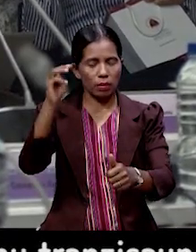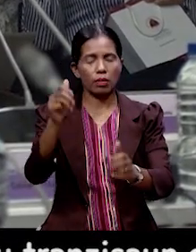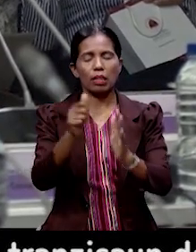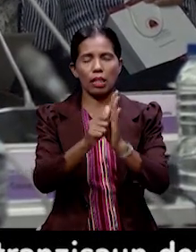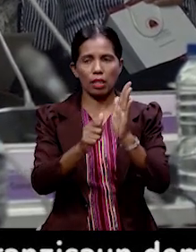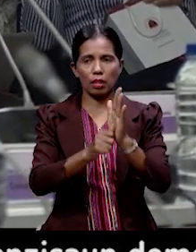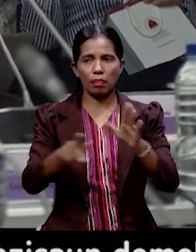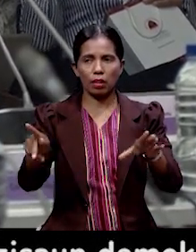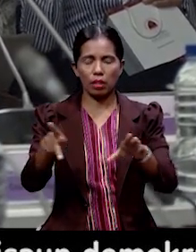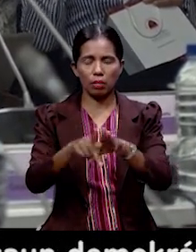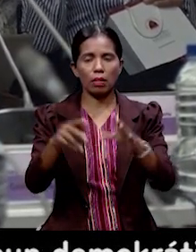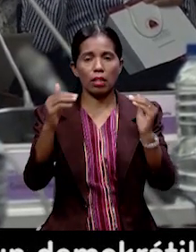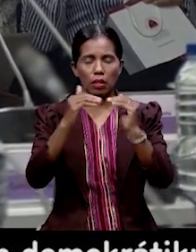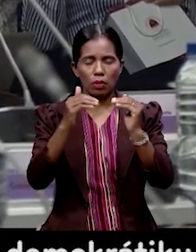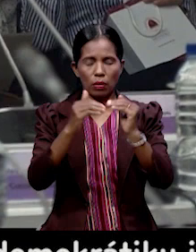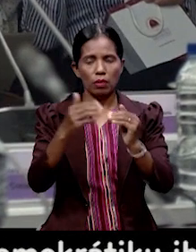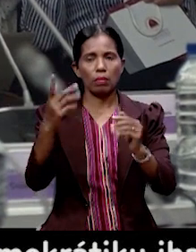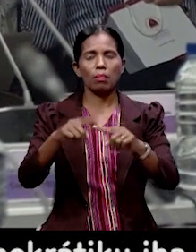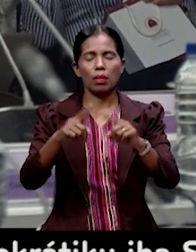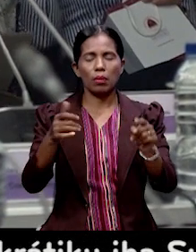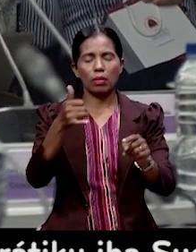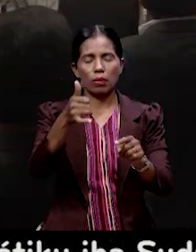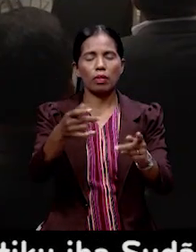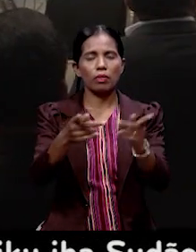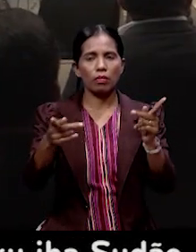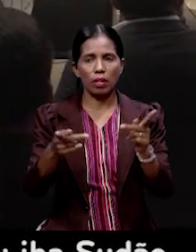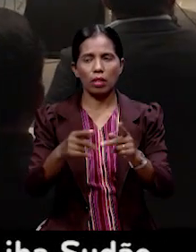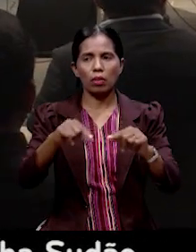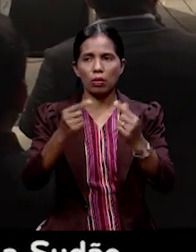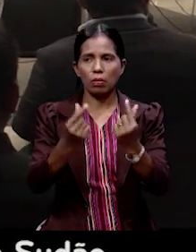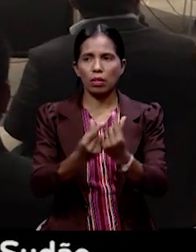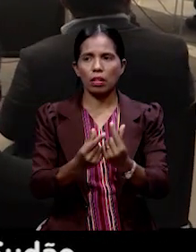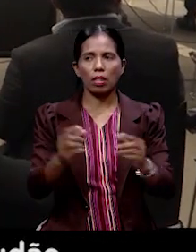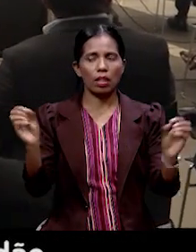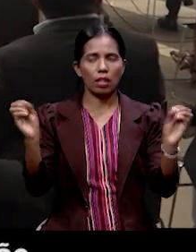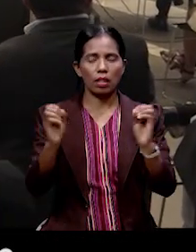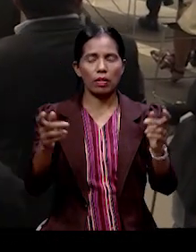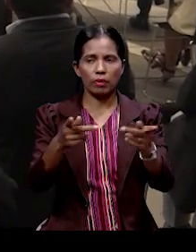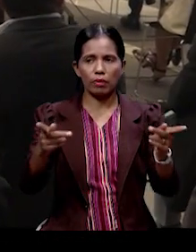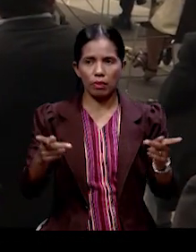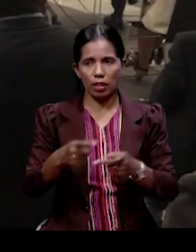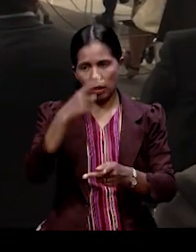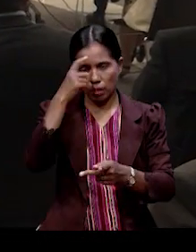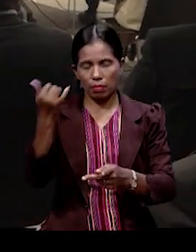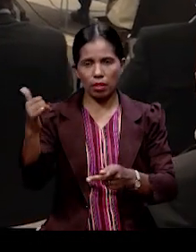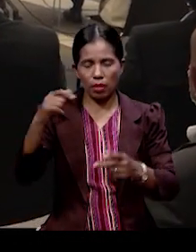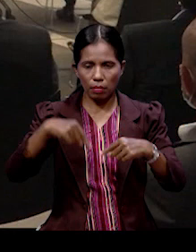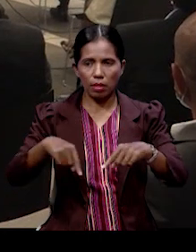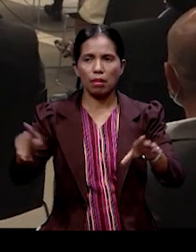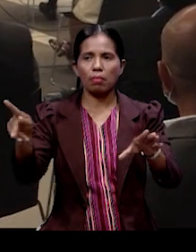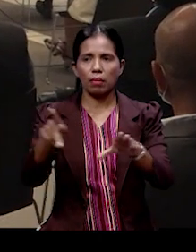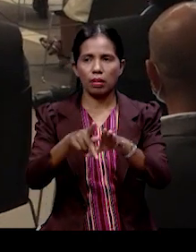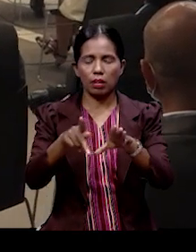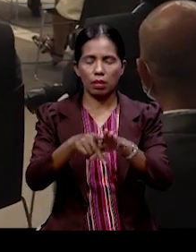atu participe ia seminário referen mai beto ia salam laran ekipa sira presente la ihona fatin tamba sira bahotu participa